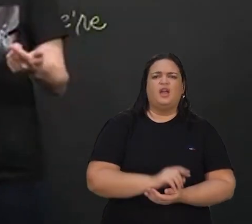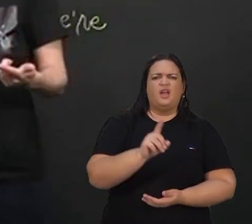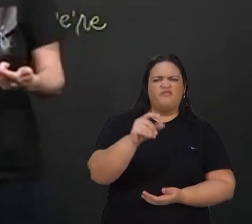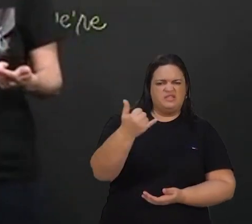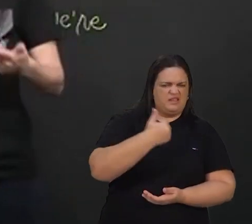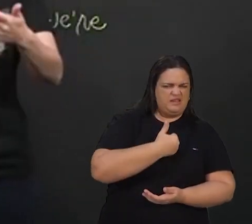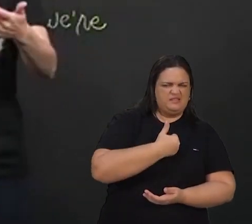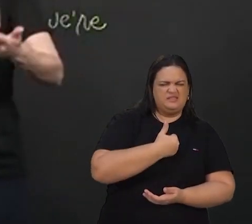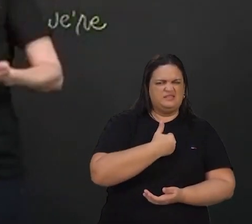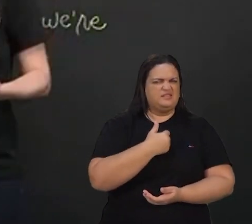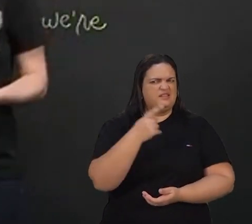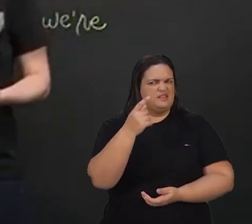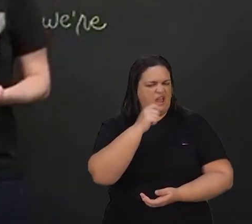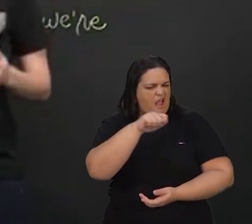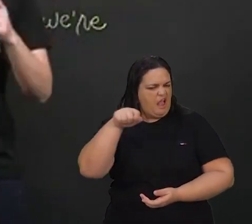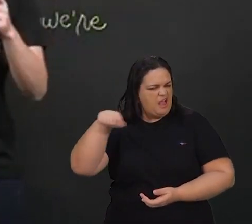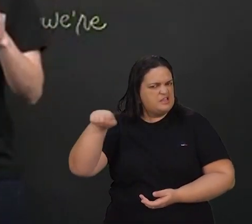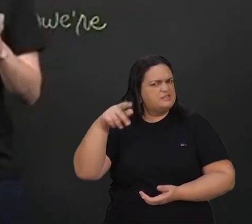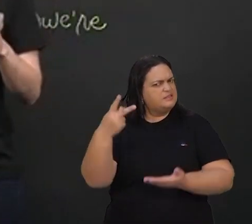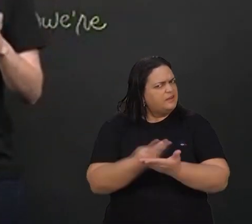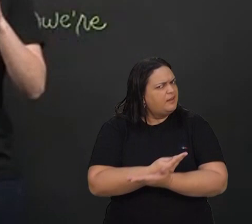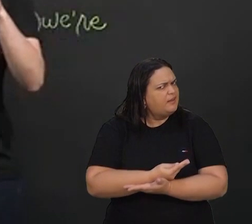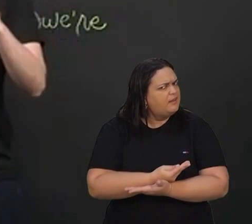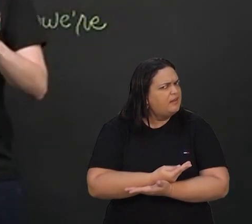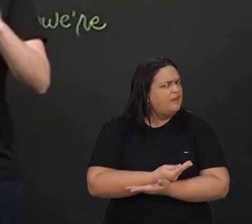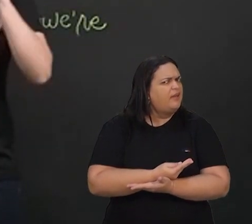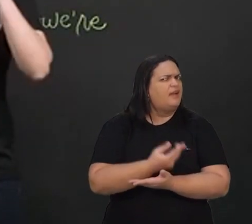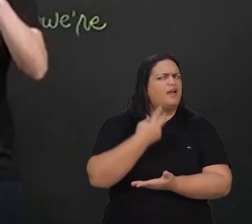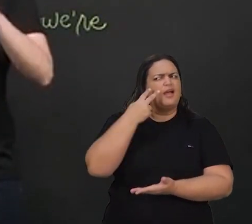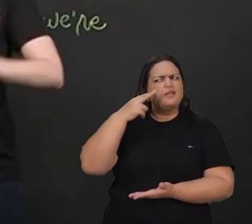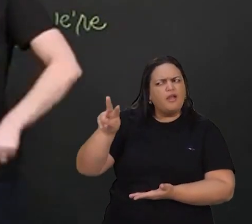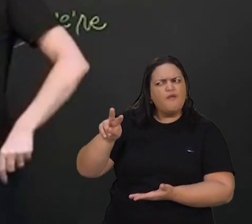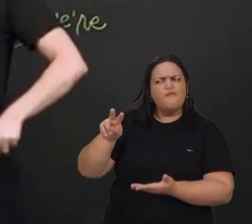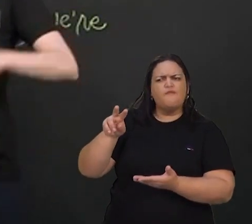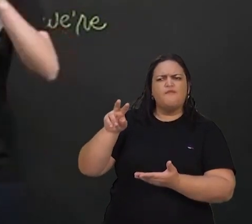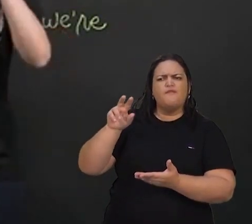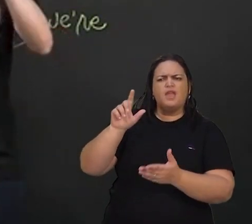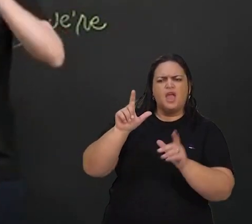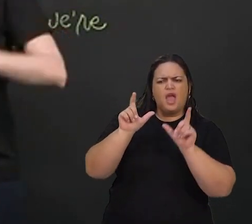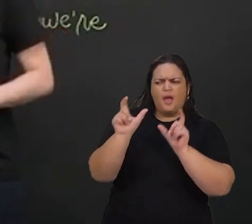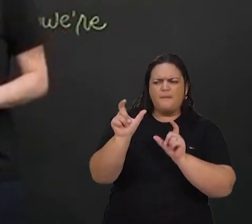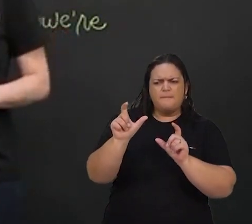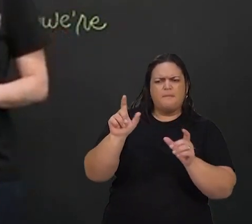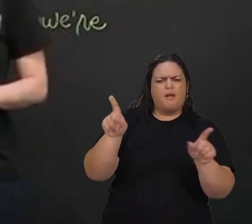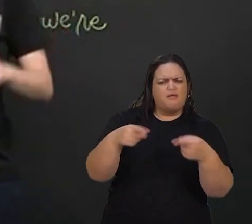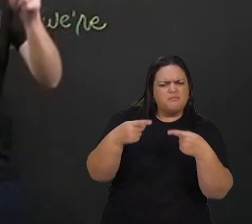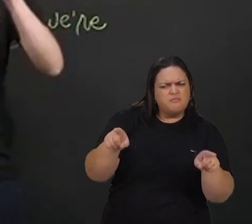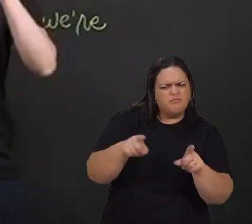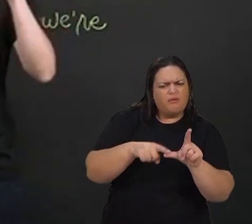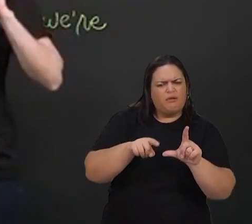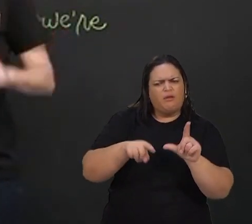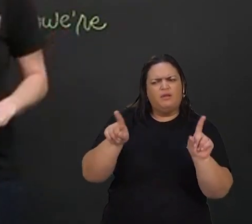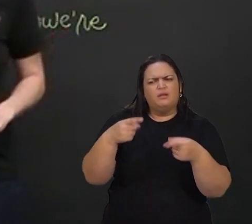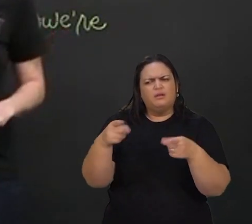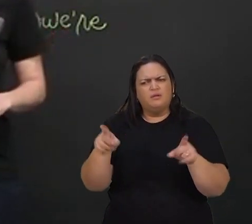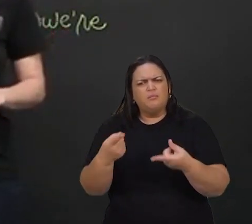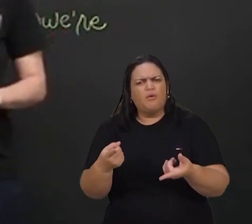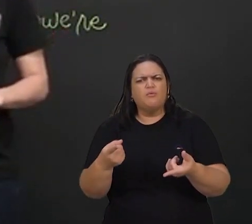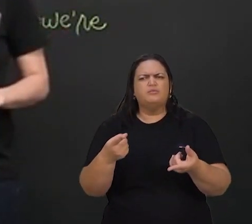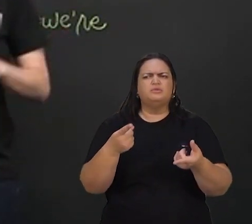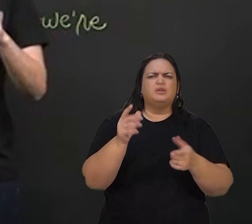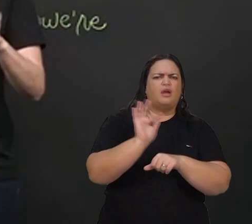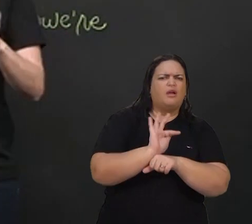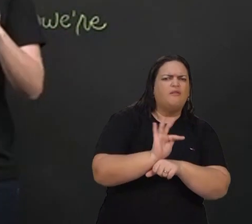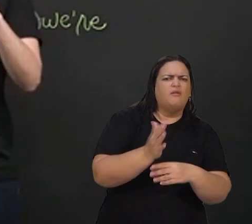dizer, Teacher Debbie, você errou, porque traveling eu já vi em várias músicas, eu já vi na minha série favorita que escreve com L